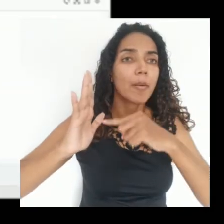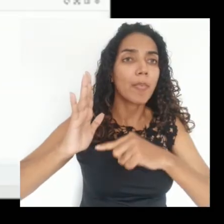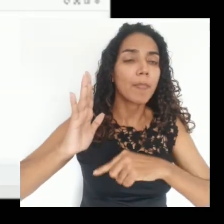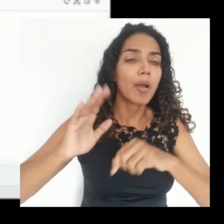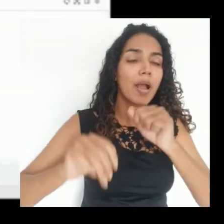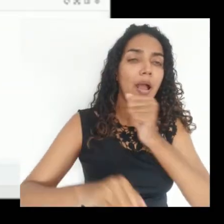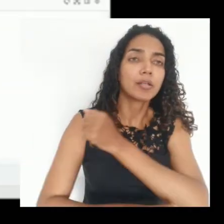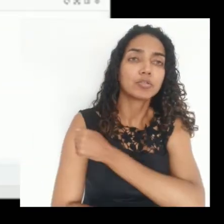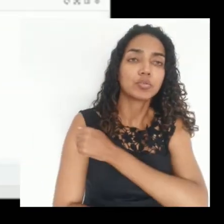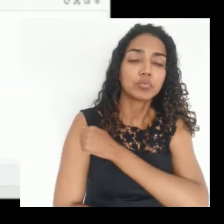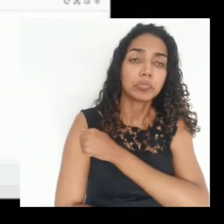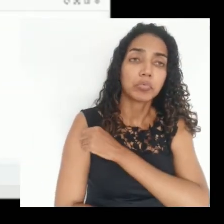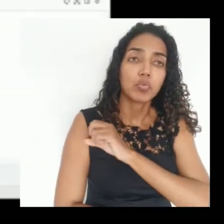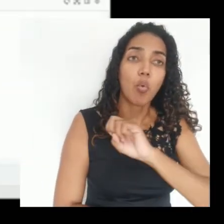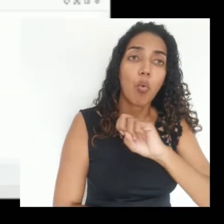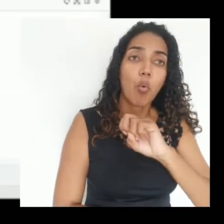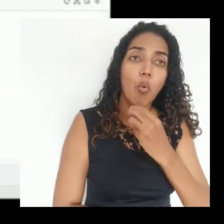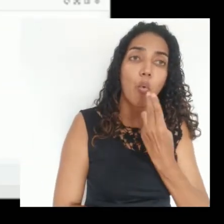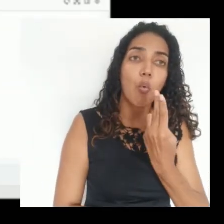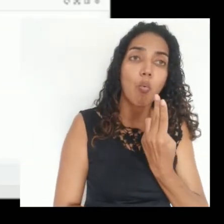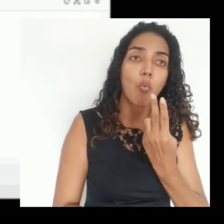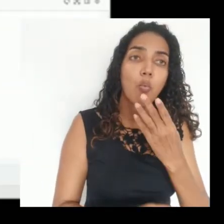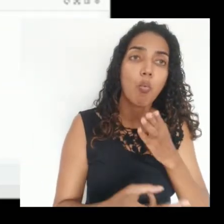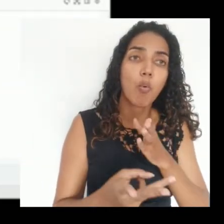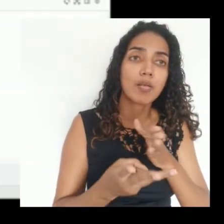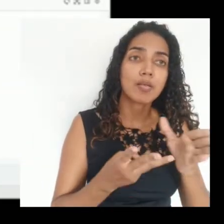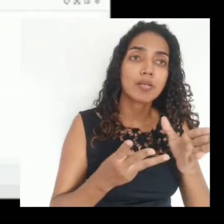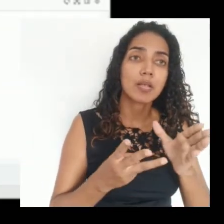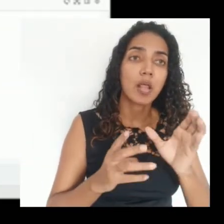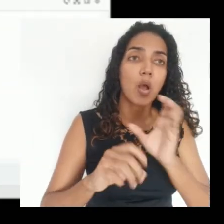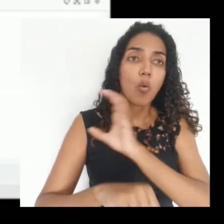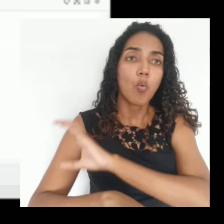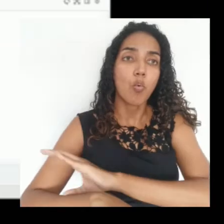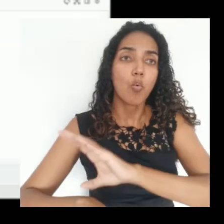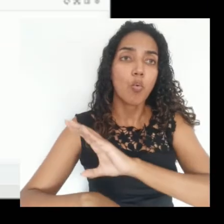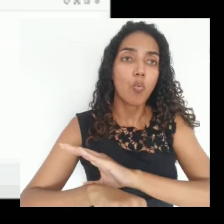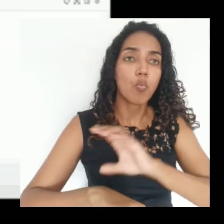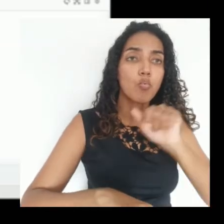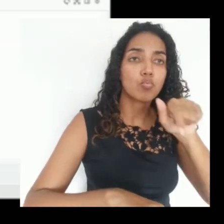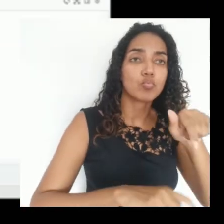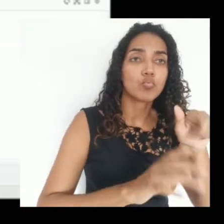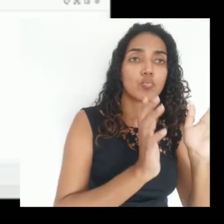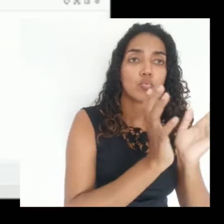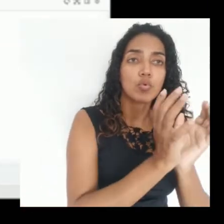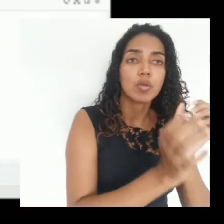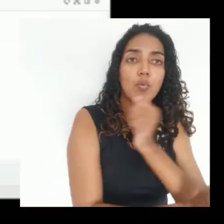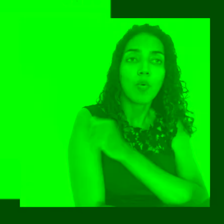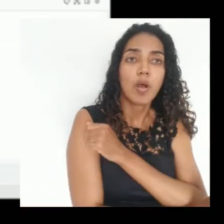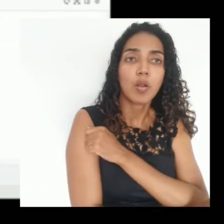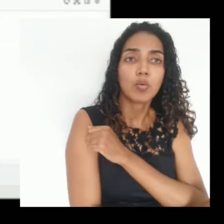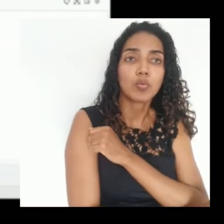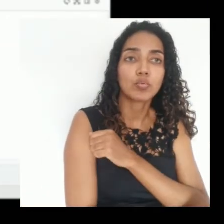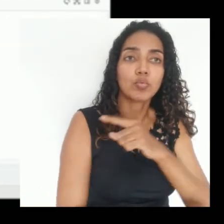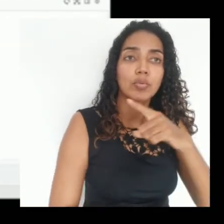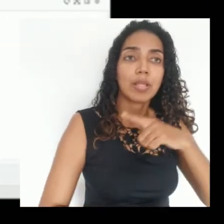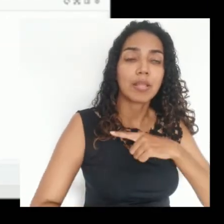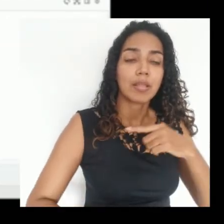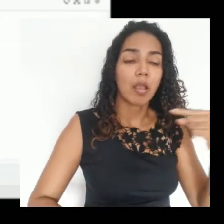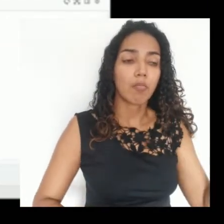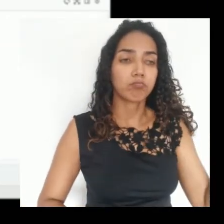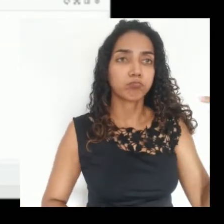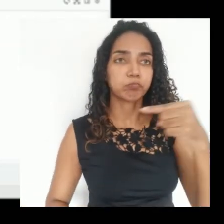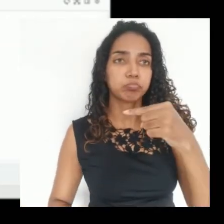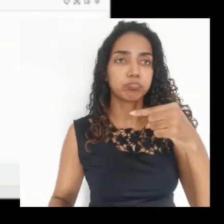o curso como também o aluno, eles teriam os atributos, um apontando para o outro. No caso da turma, o